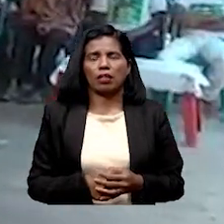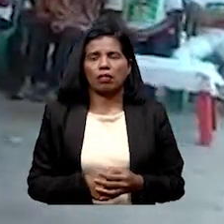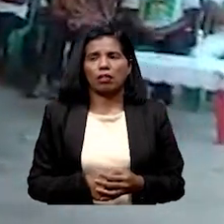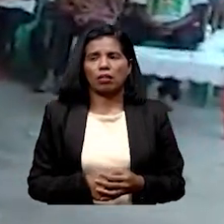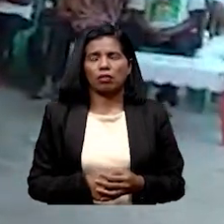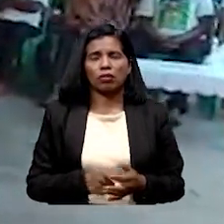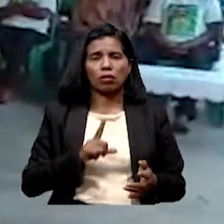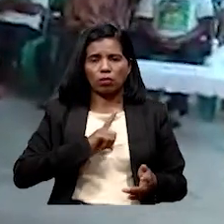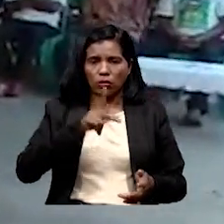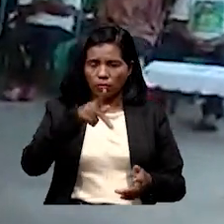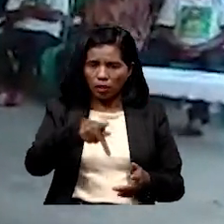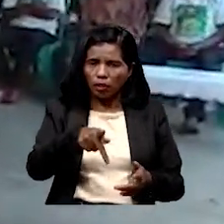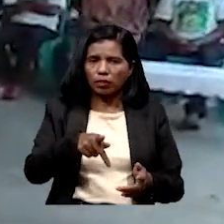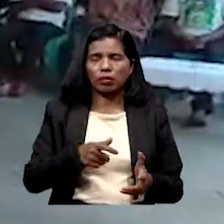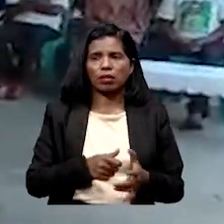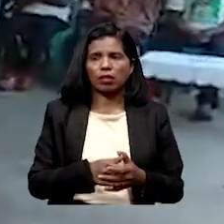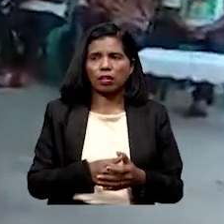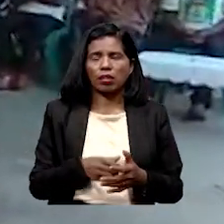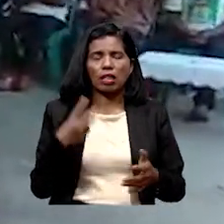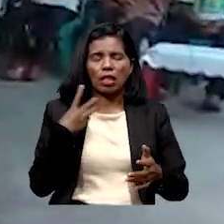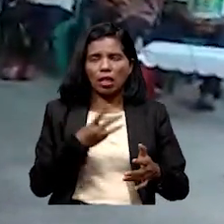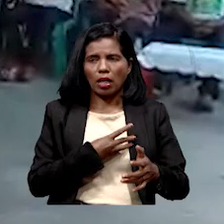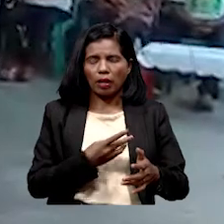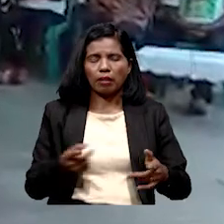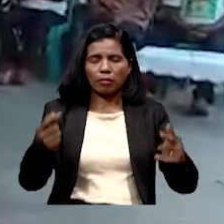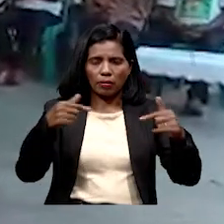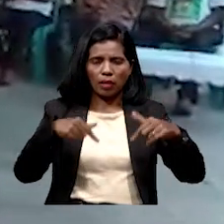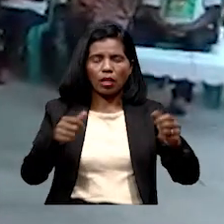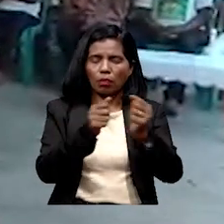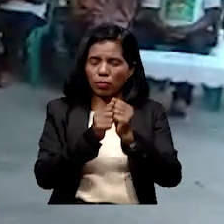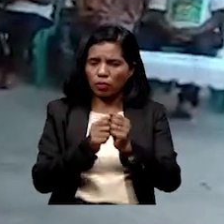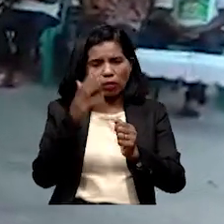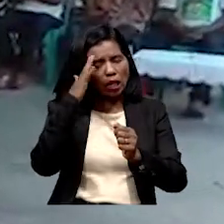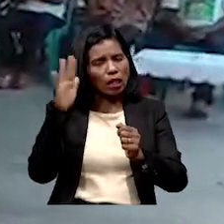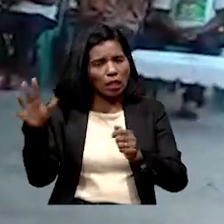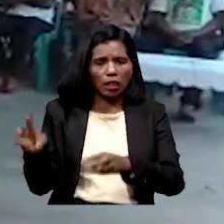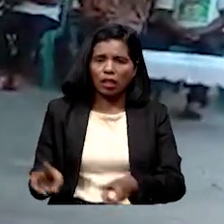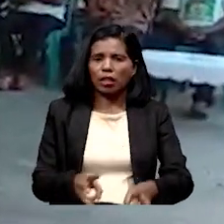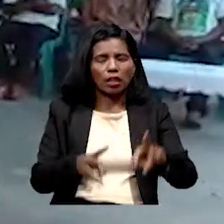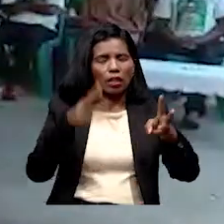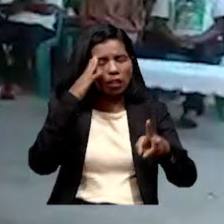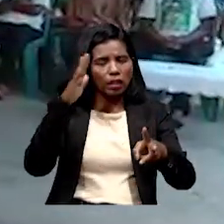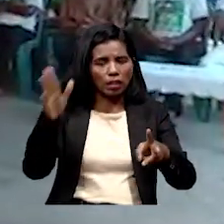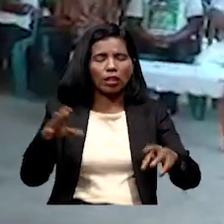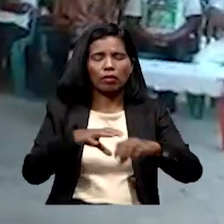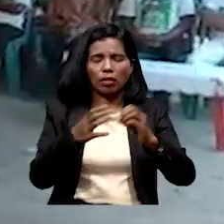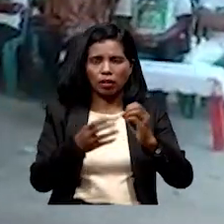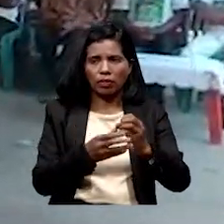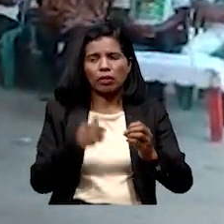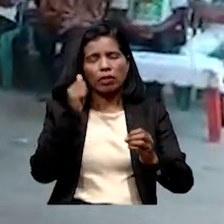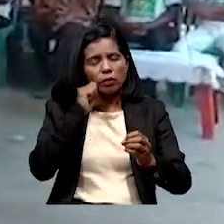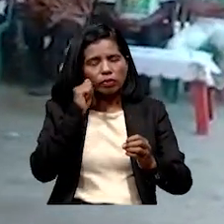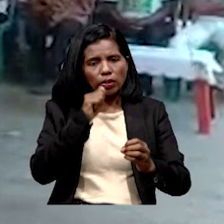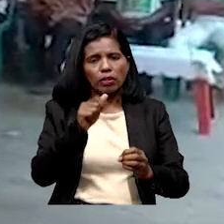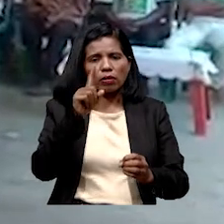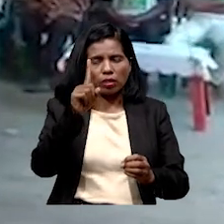Los Palos, Macami Mai, lá tem a Dallan, lá tem o Rai. Feto ida, foi Sama